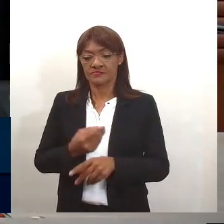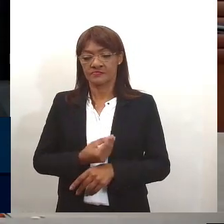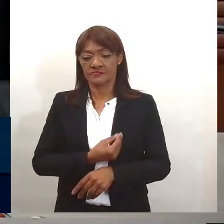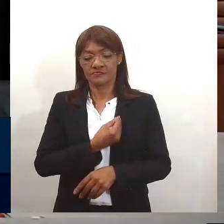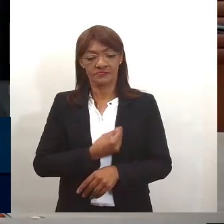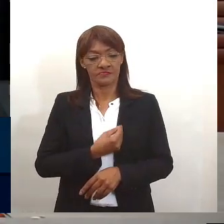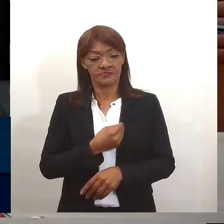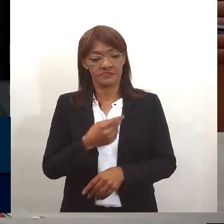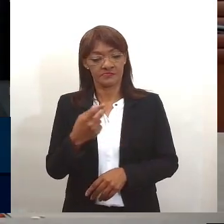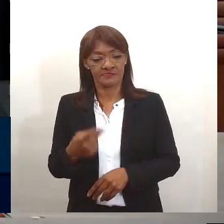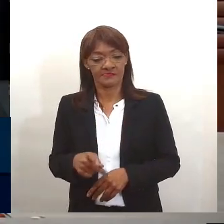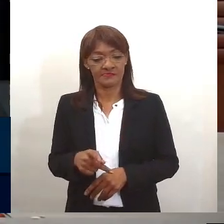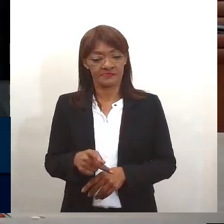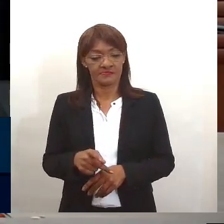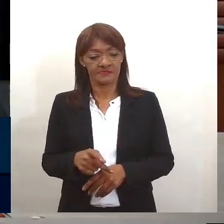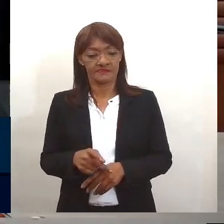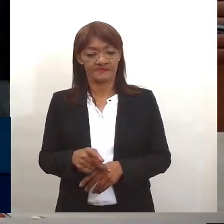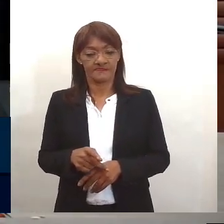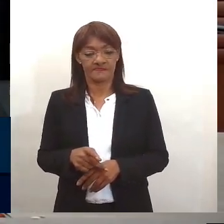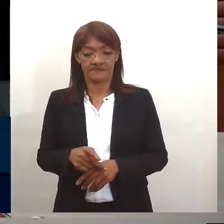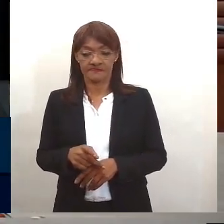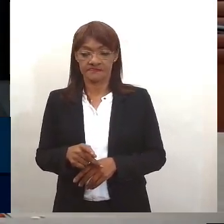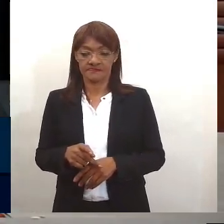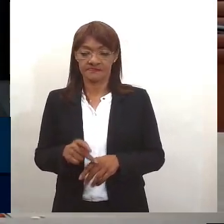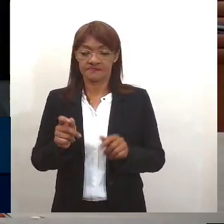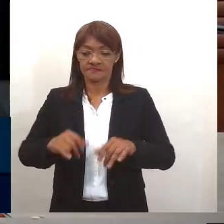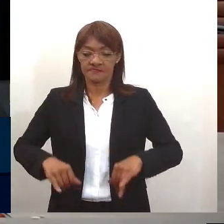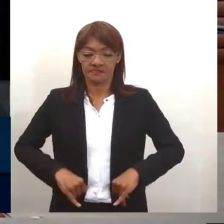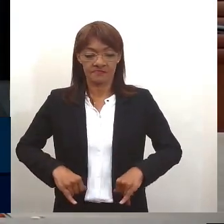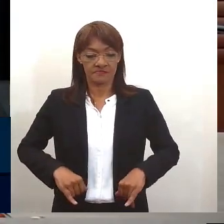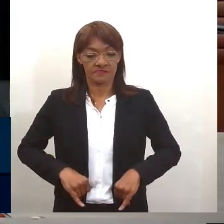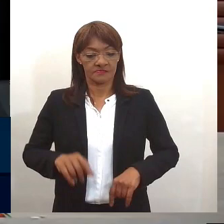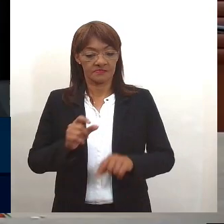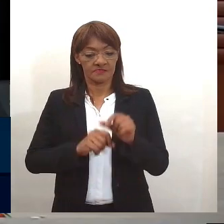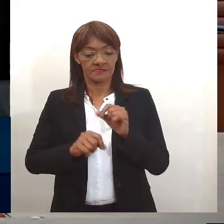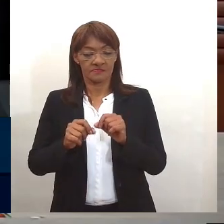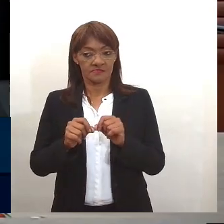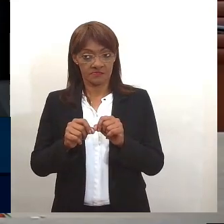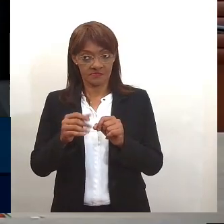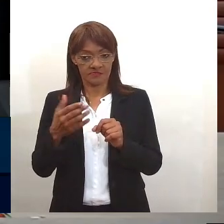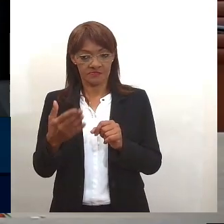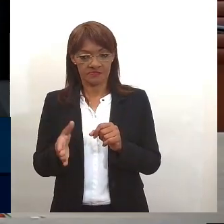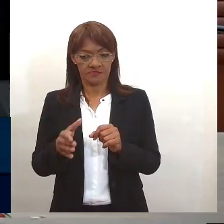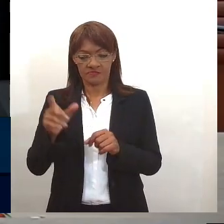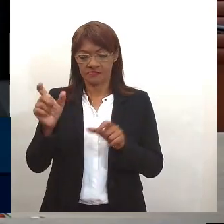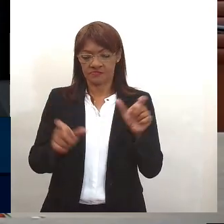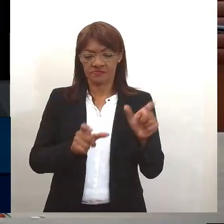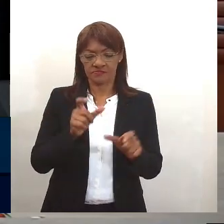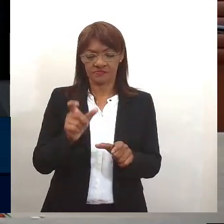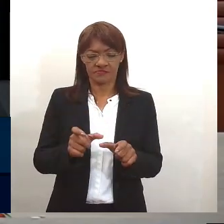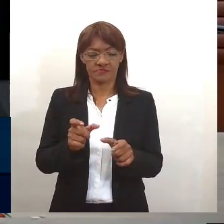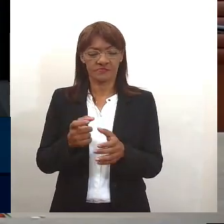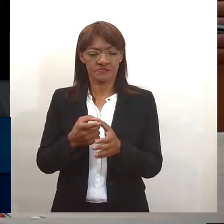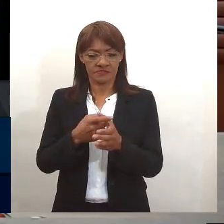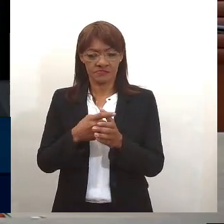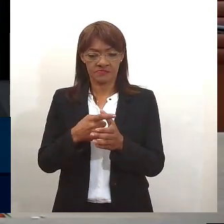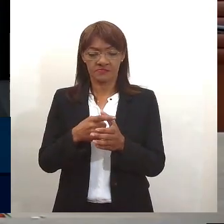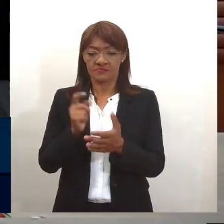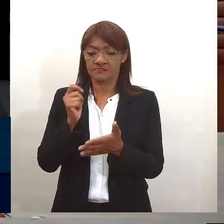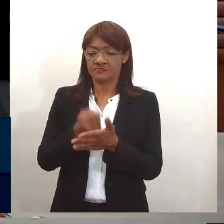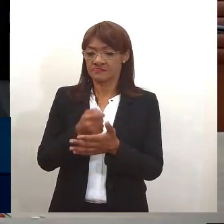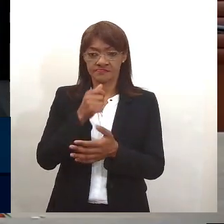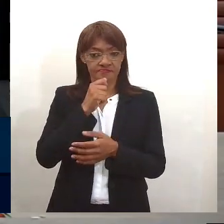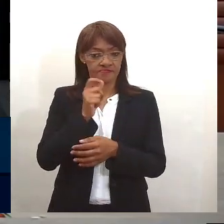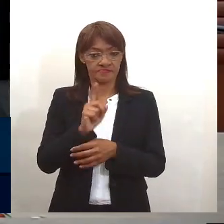acaba sofrendo muito com a questão do endividamento, seja falta de pagamento, de alguns impostos, tudo. O que é que o